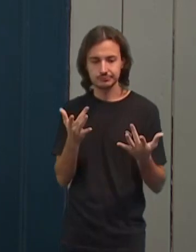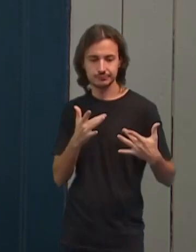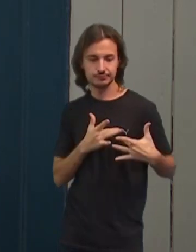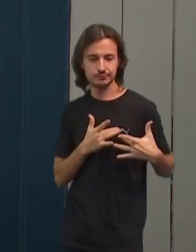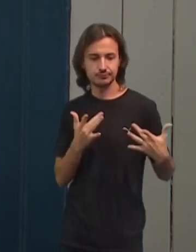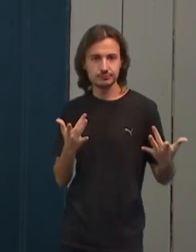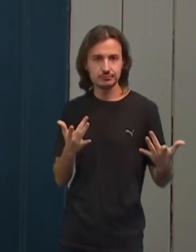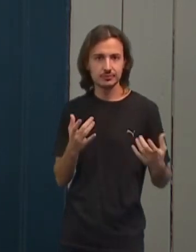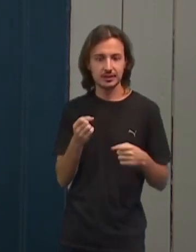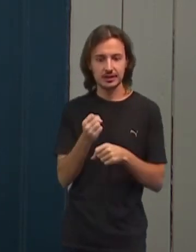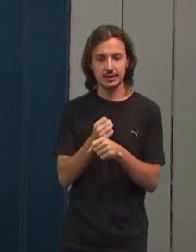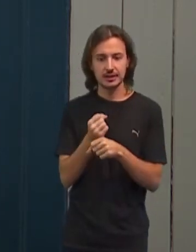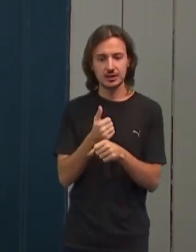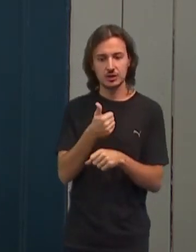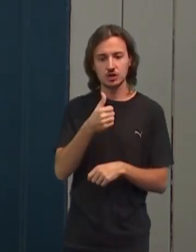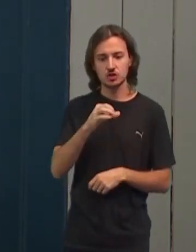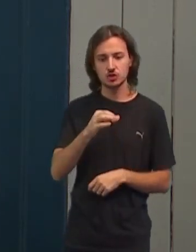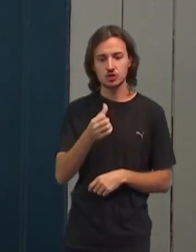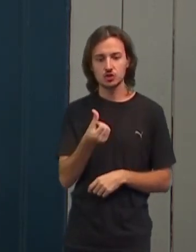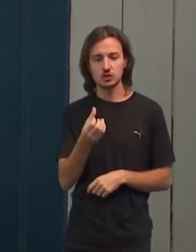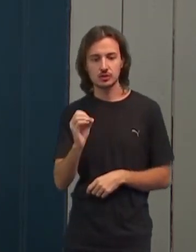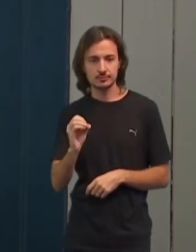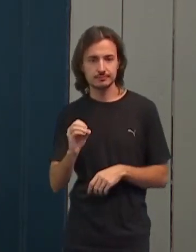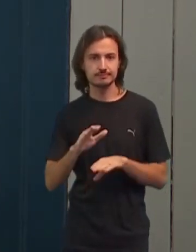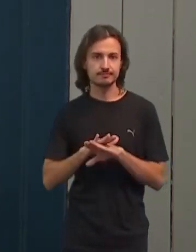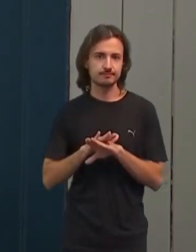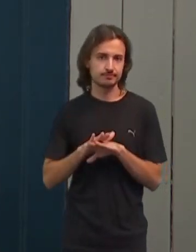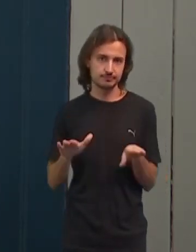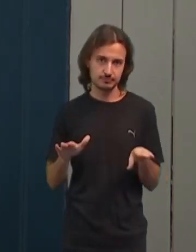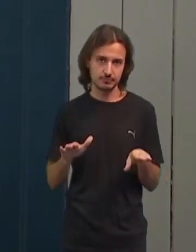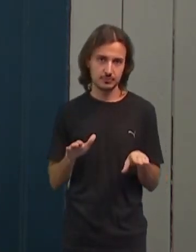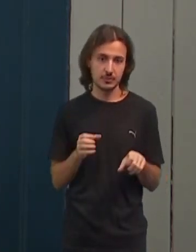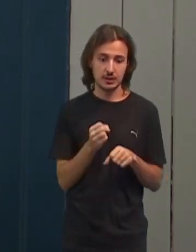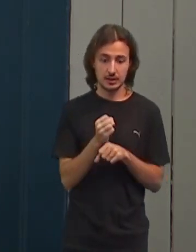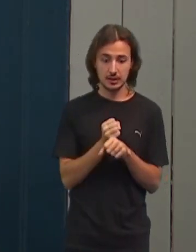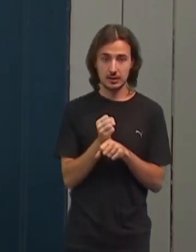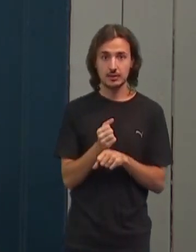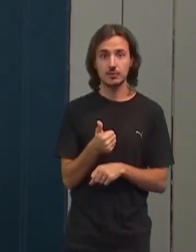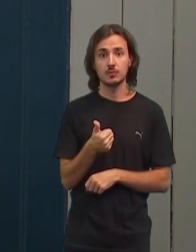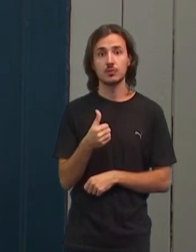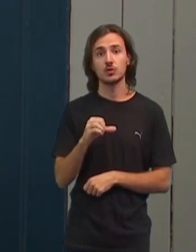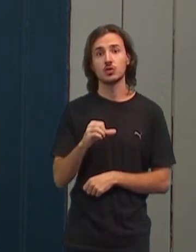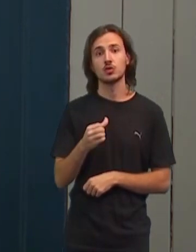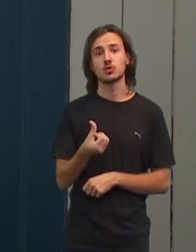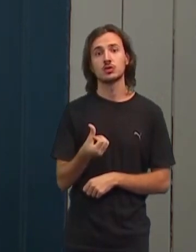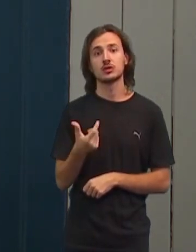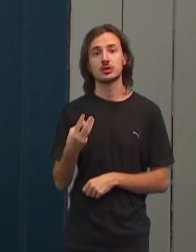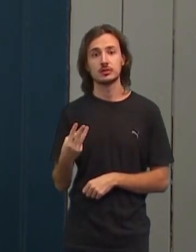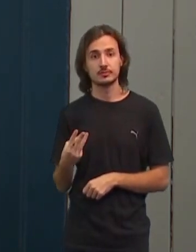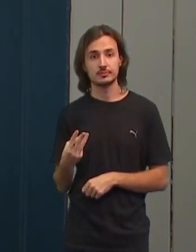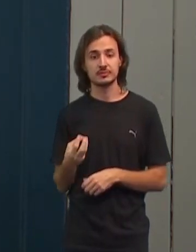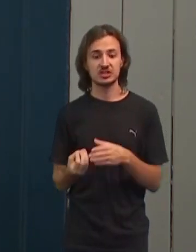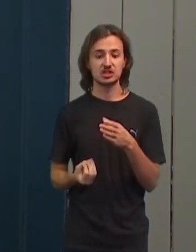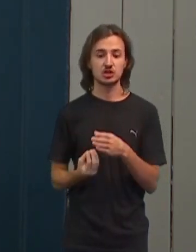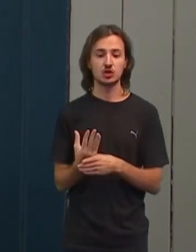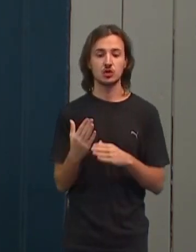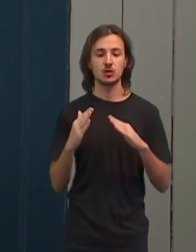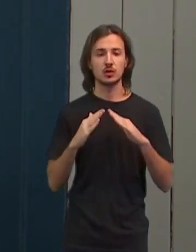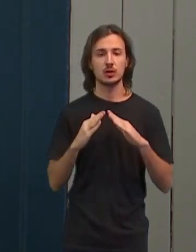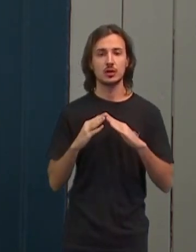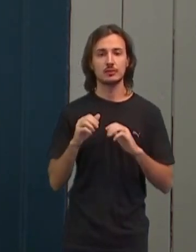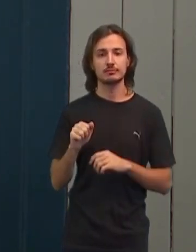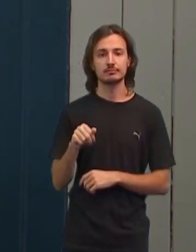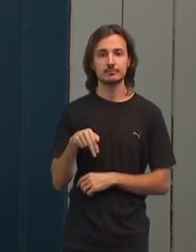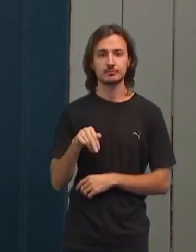anos 60. Em 1993, surgiu a Casa de Anitta, com a finalidade de